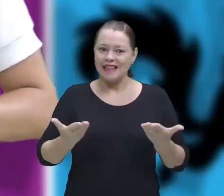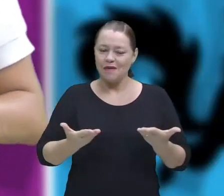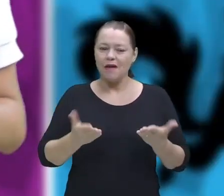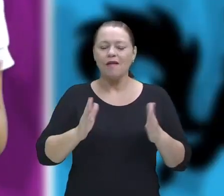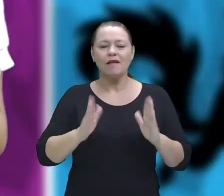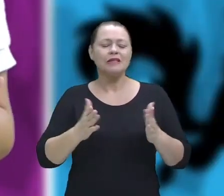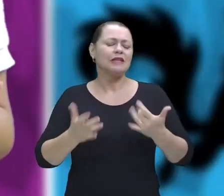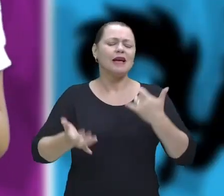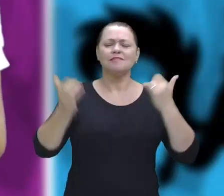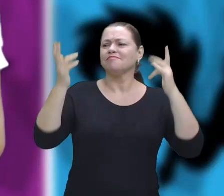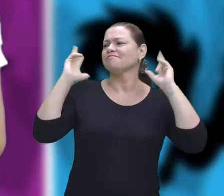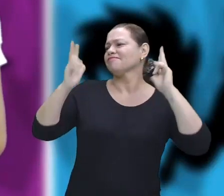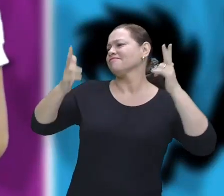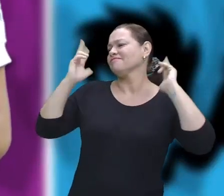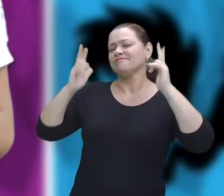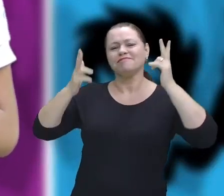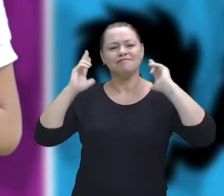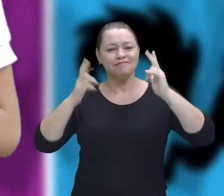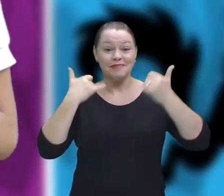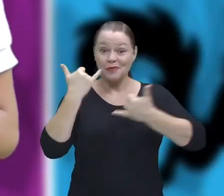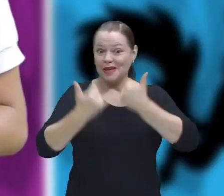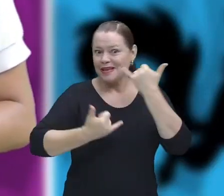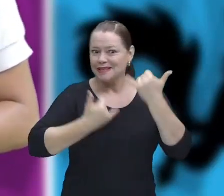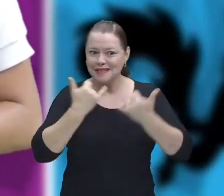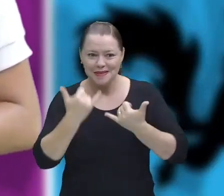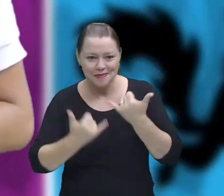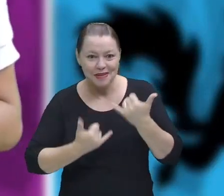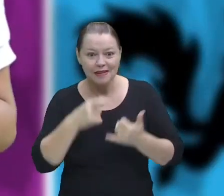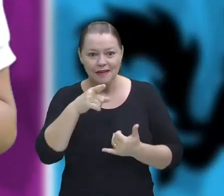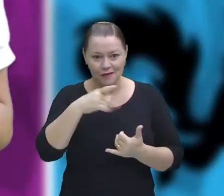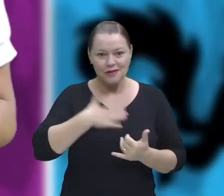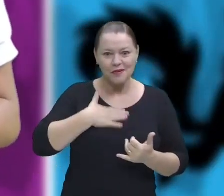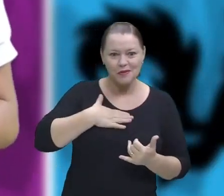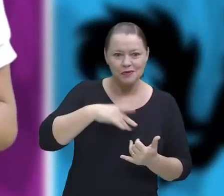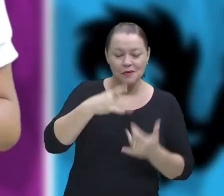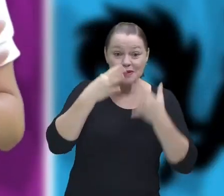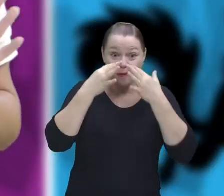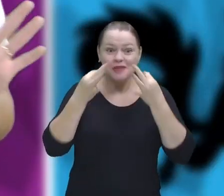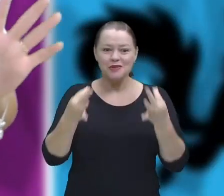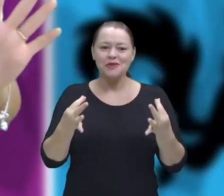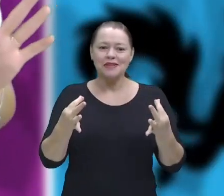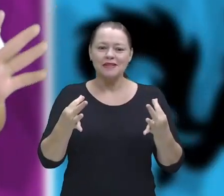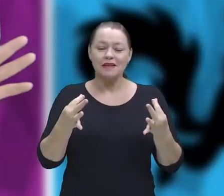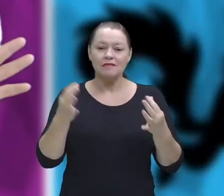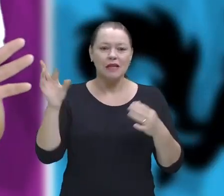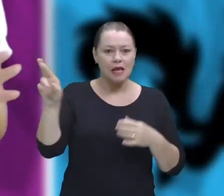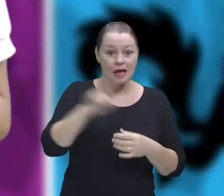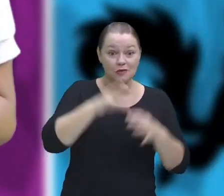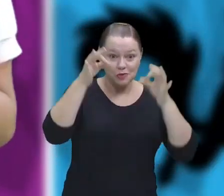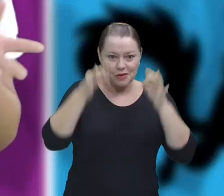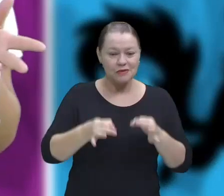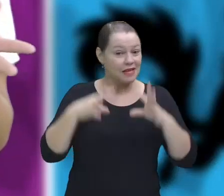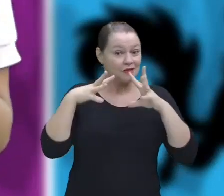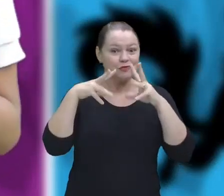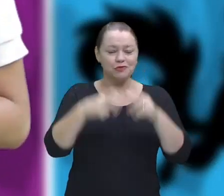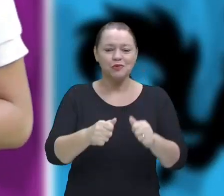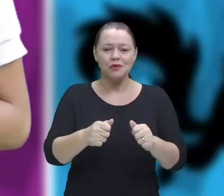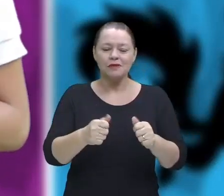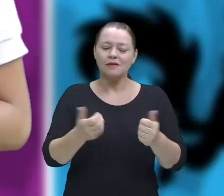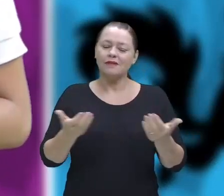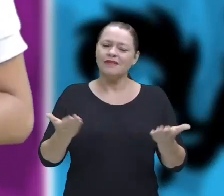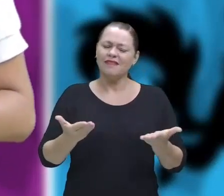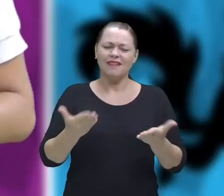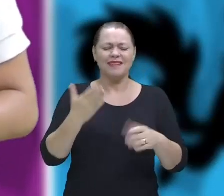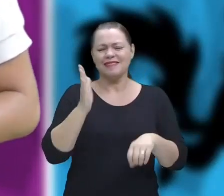nos divertimos com esse jogo, hein? Você se divertiu? Prestou atenção? Acertou todas? Então, agora você